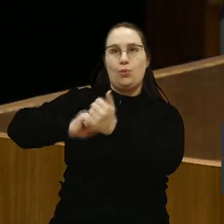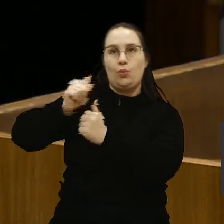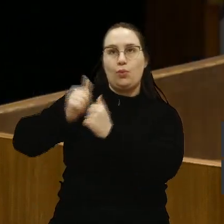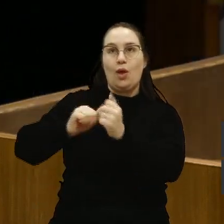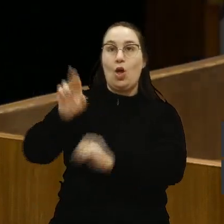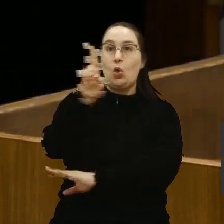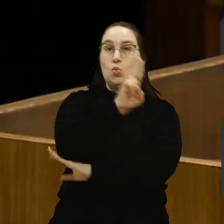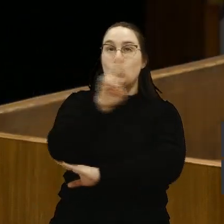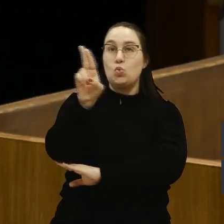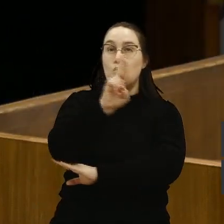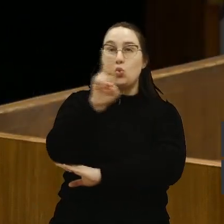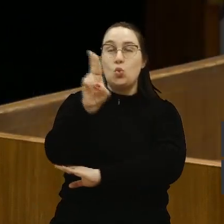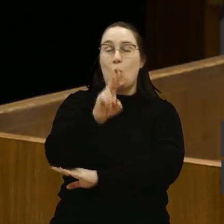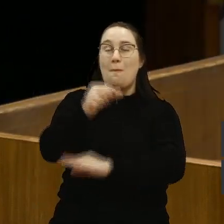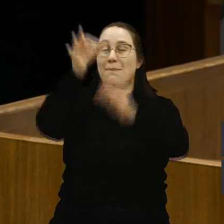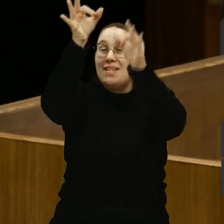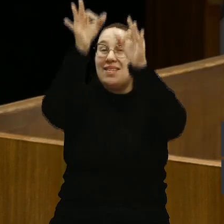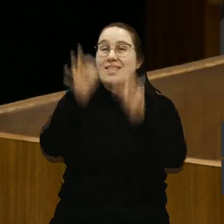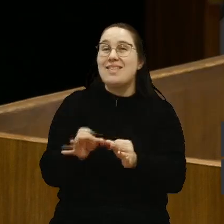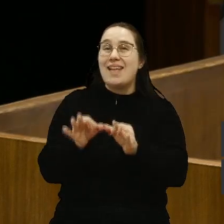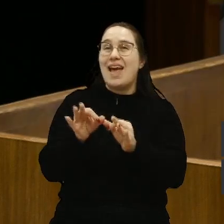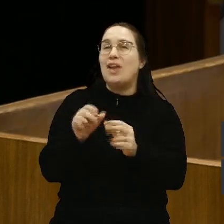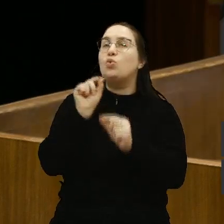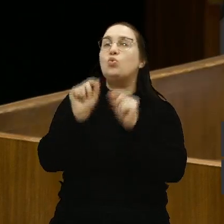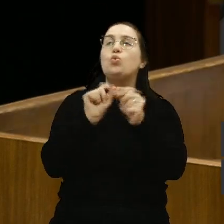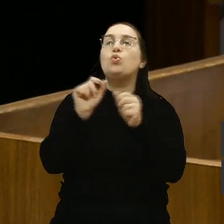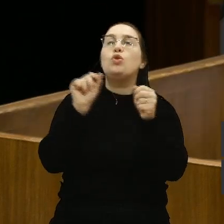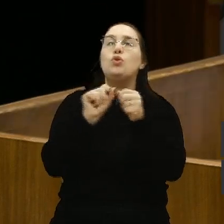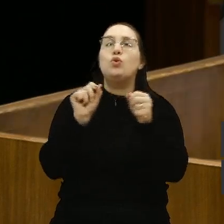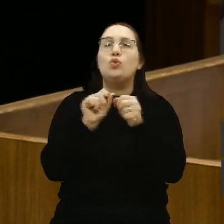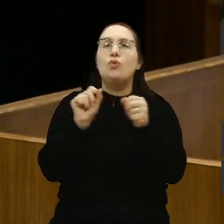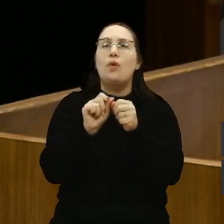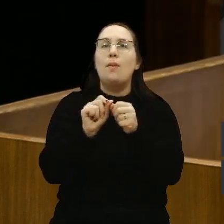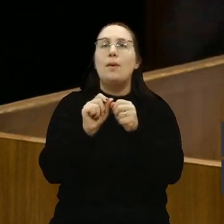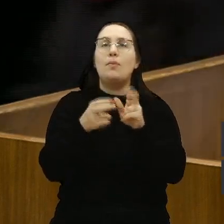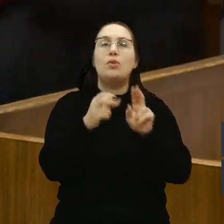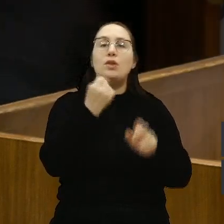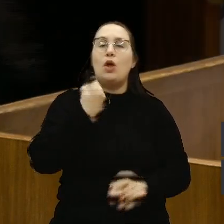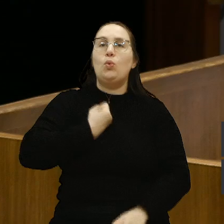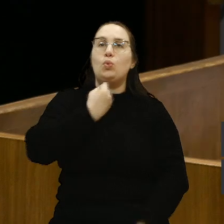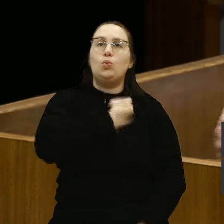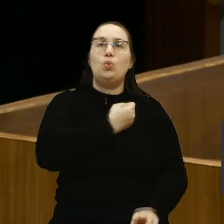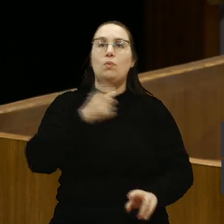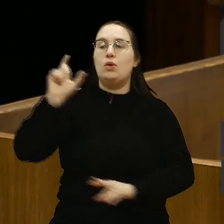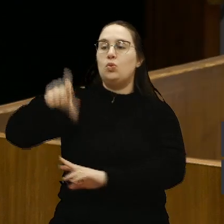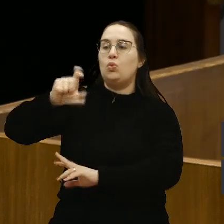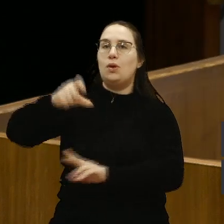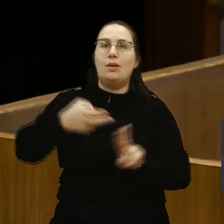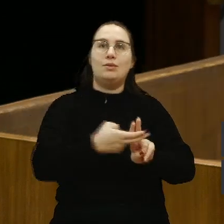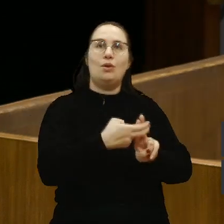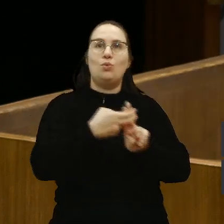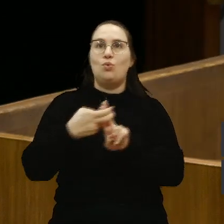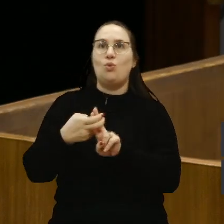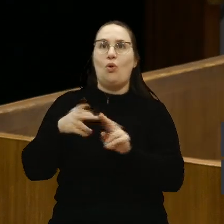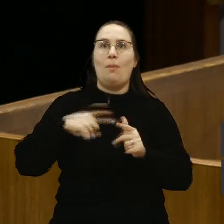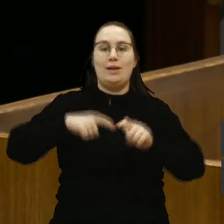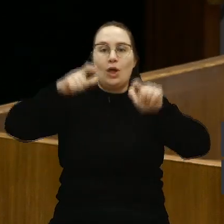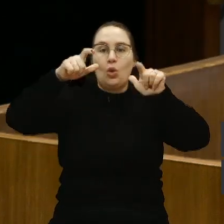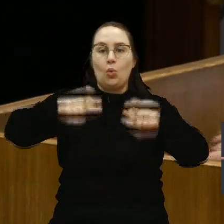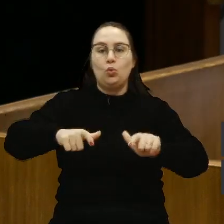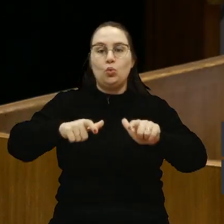nome exato do procedimento para tu colocar o número do cartão SUS para tu ter o teu local na